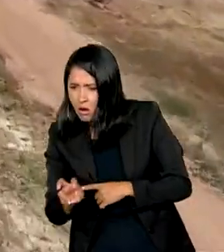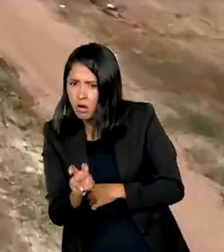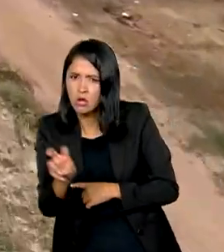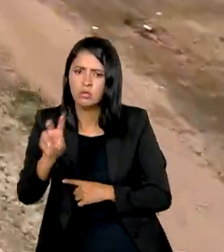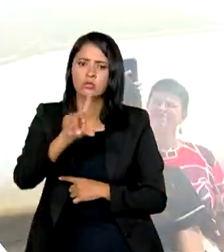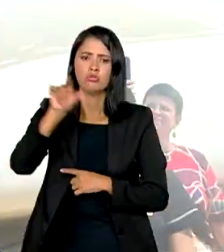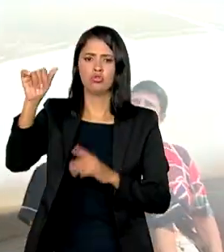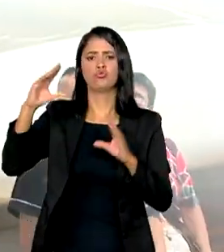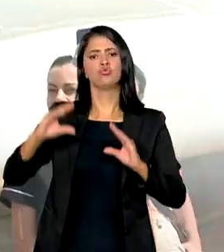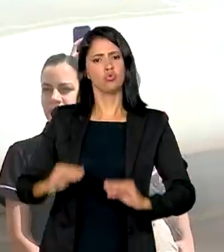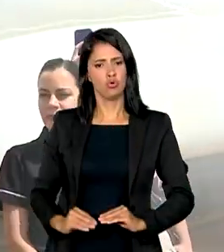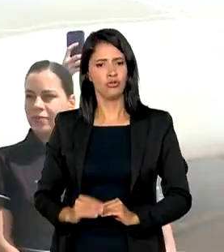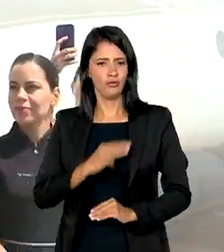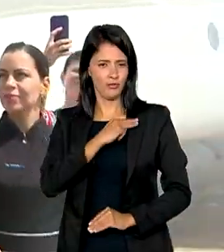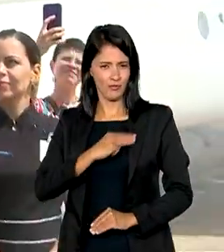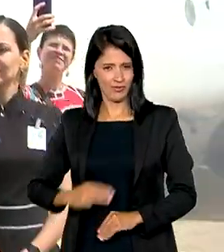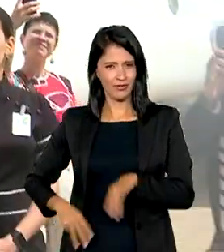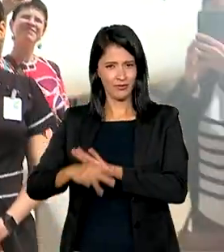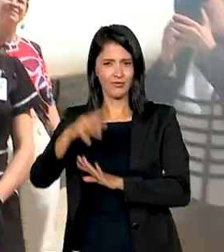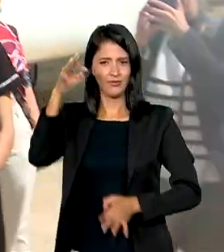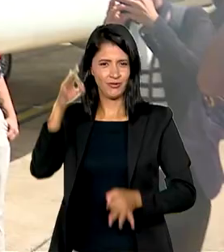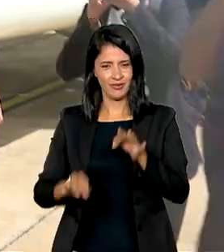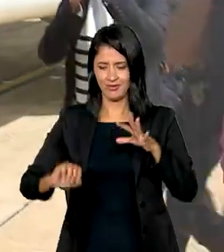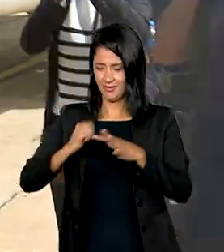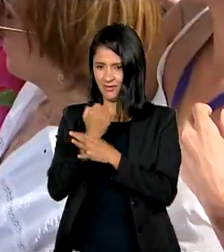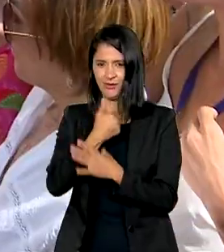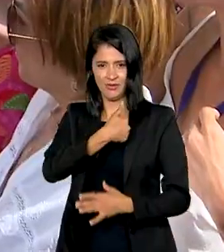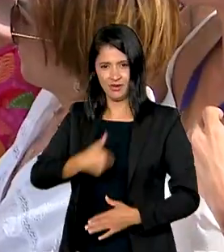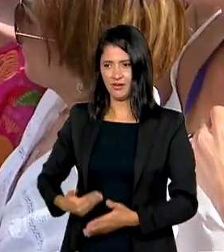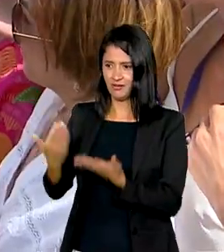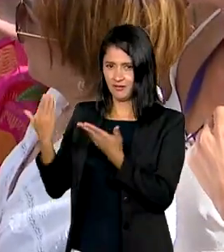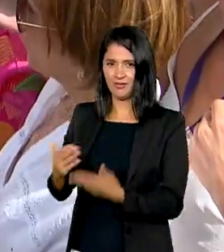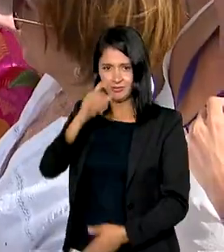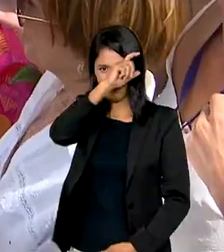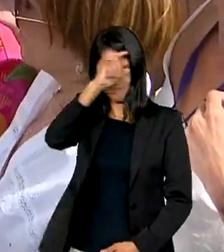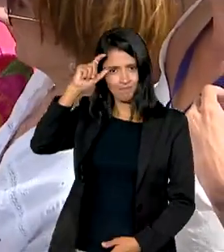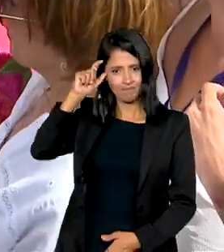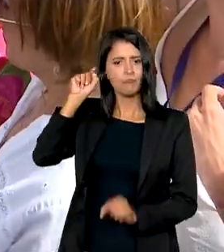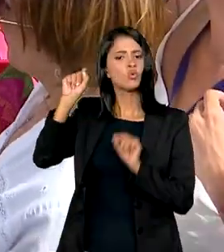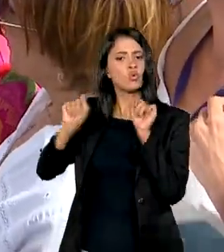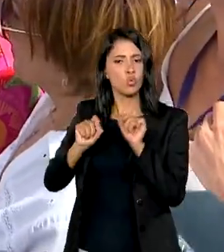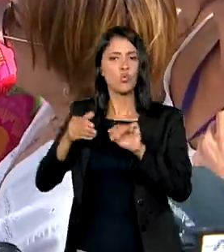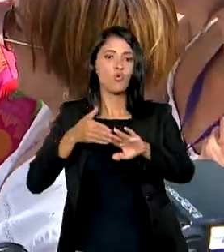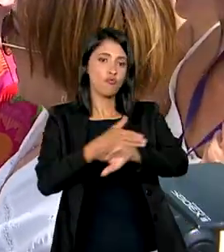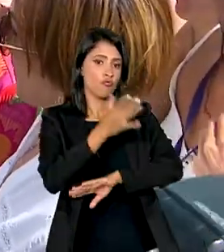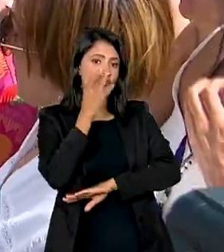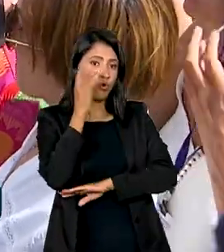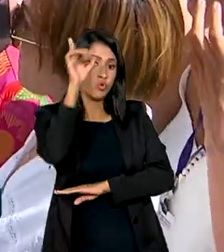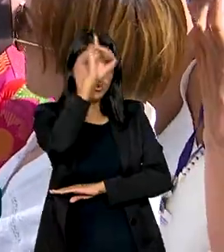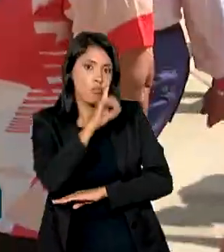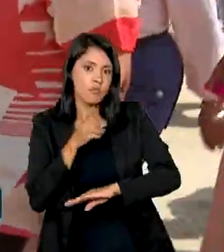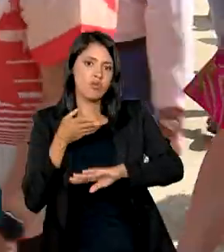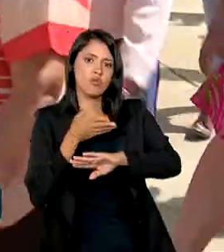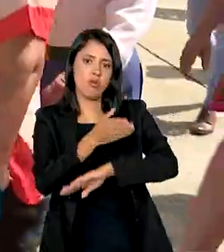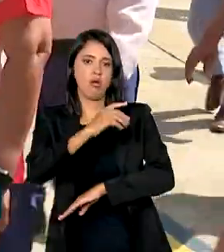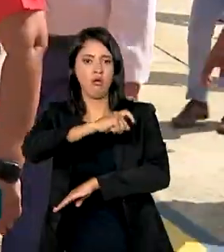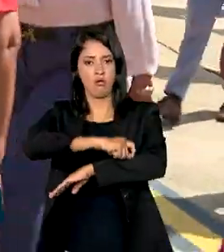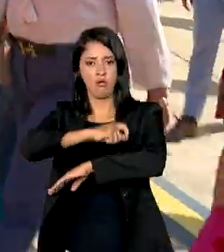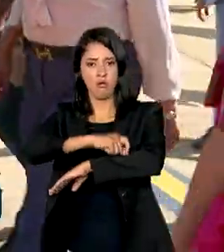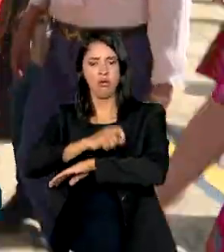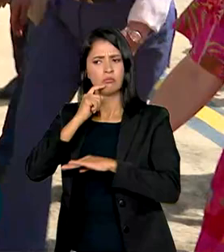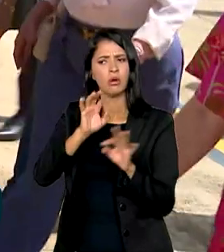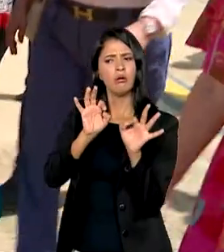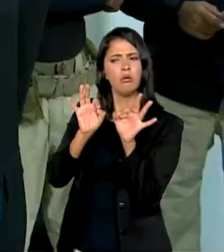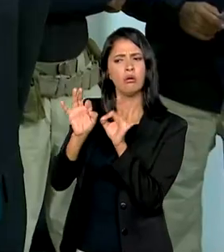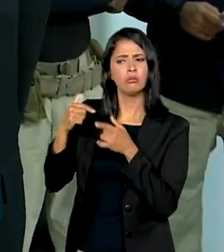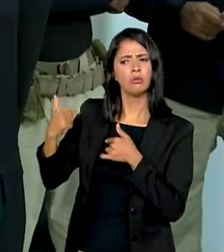e noite. O ministro da Justiça e Segurança Pública, Ricardo Lewandowski, esteve neste domingo em Mossoró para acompanhar